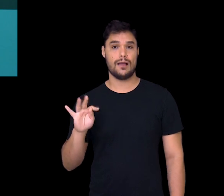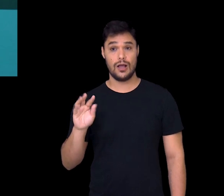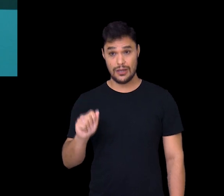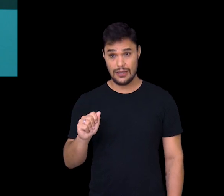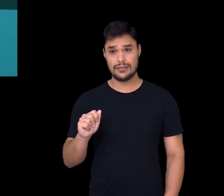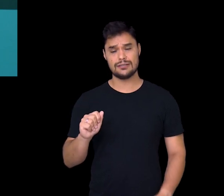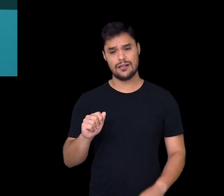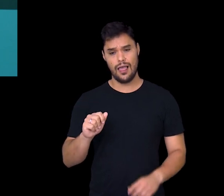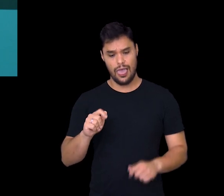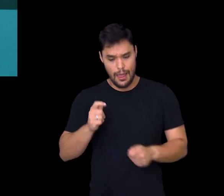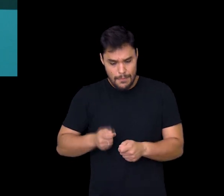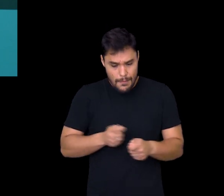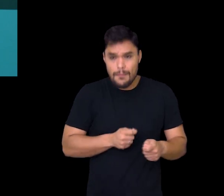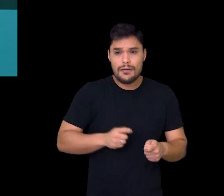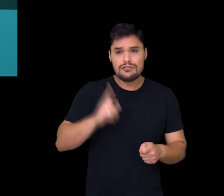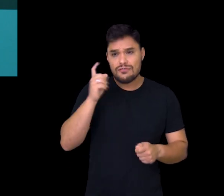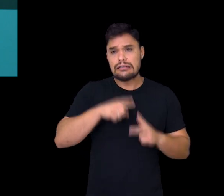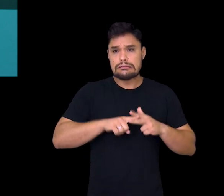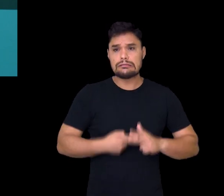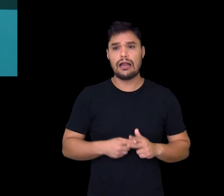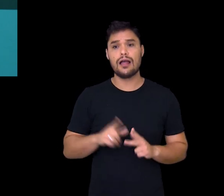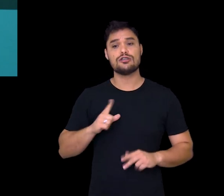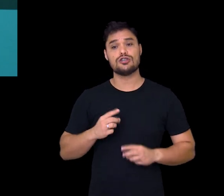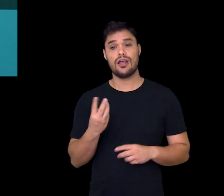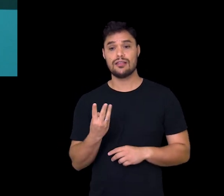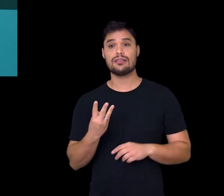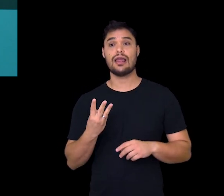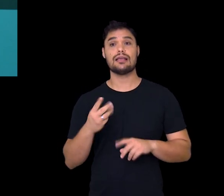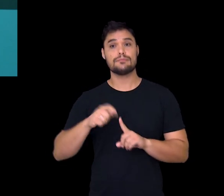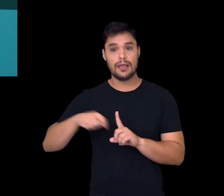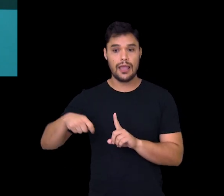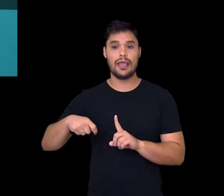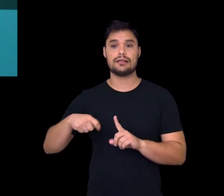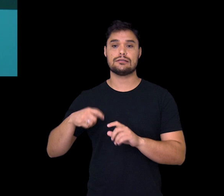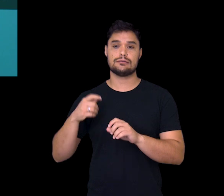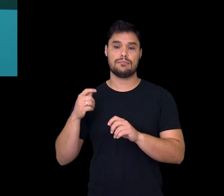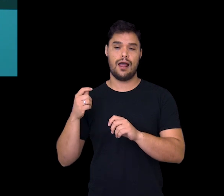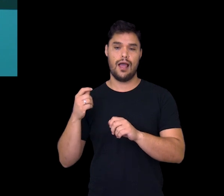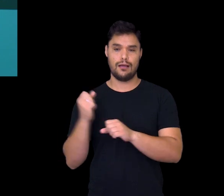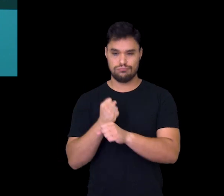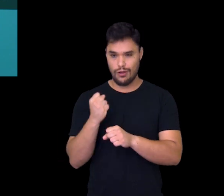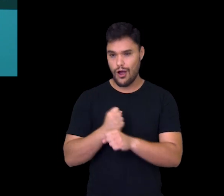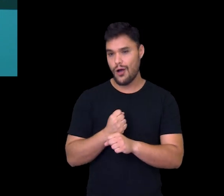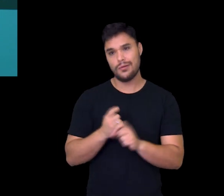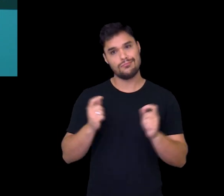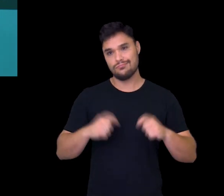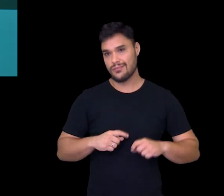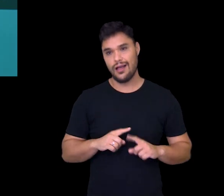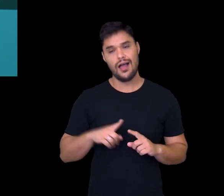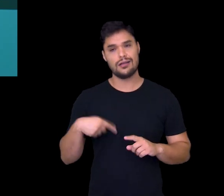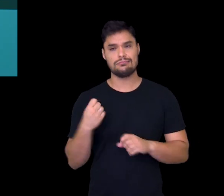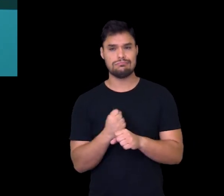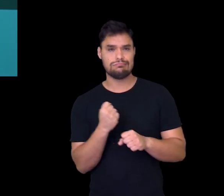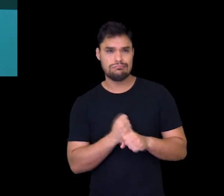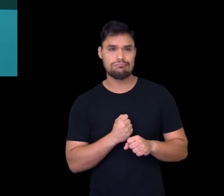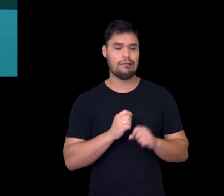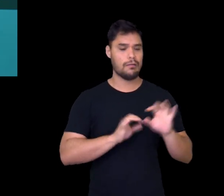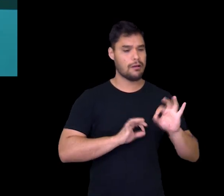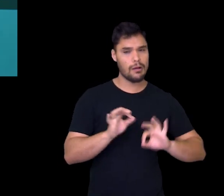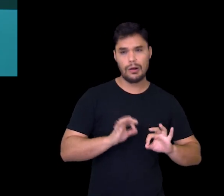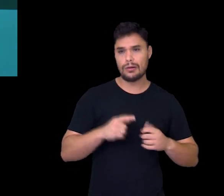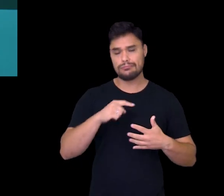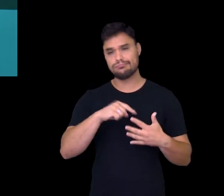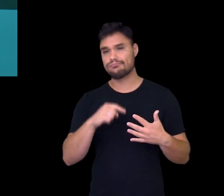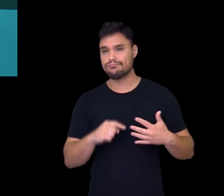de restaurar. E nós tínhamos 3 meses para fazer a obra, eram 3 meses só e não dava. Então depois de fazer obras de instalações, isso e aquilo,